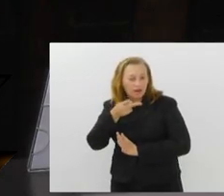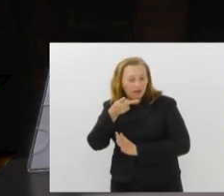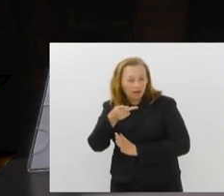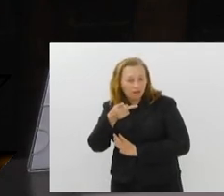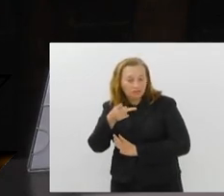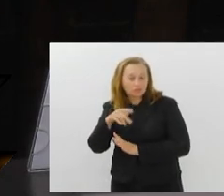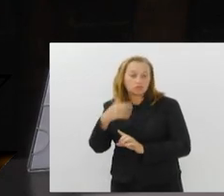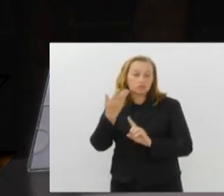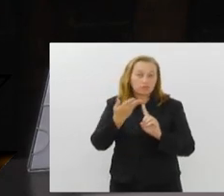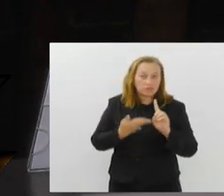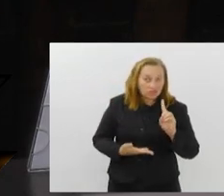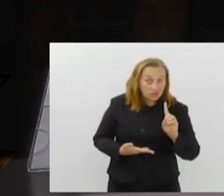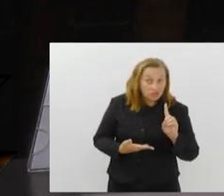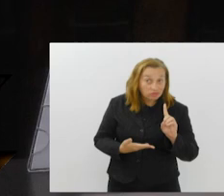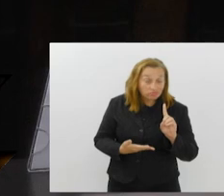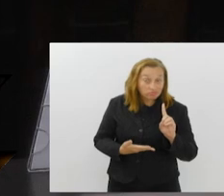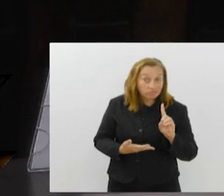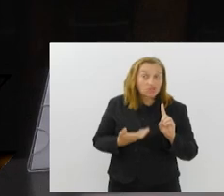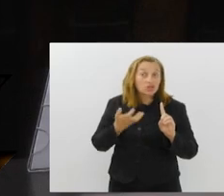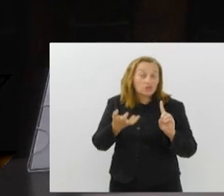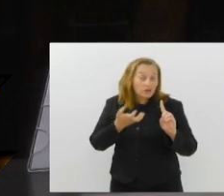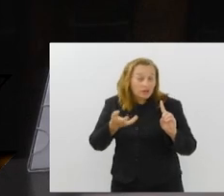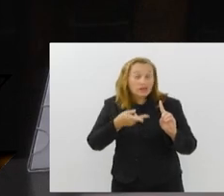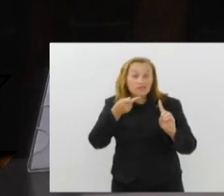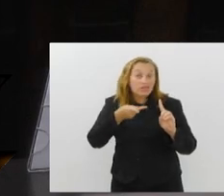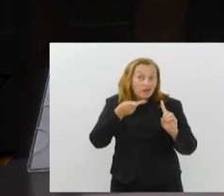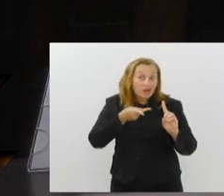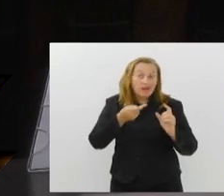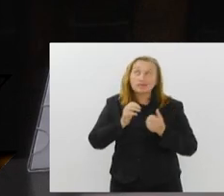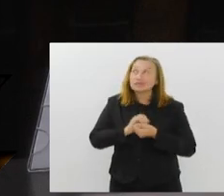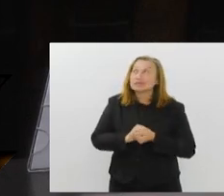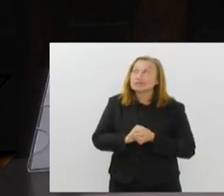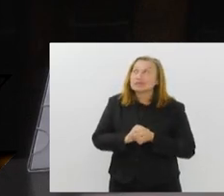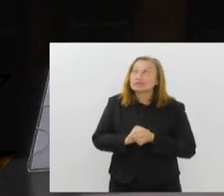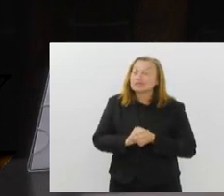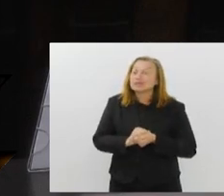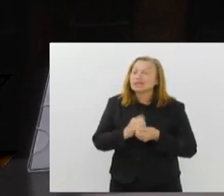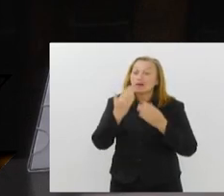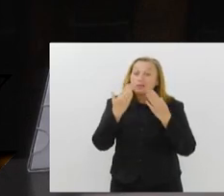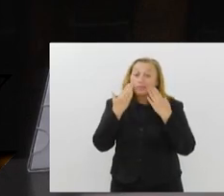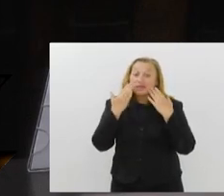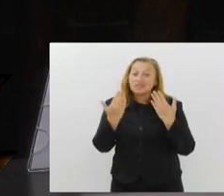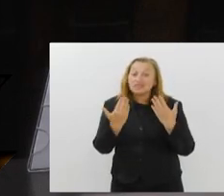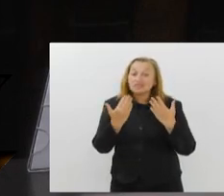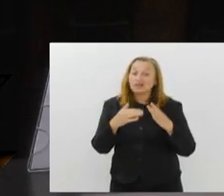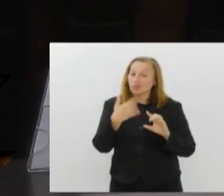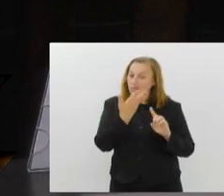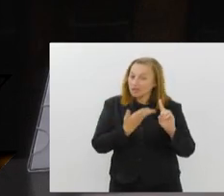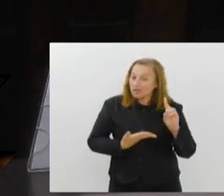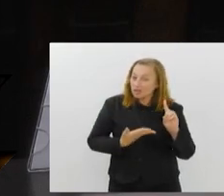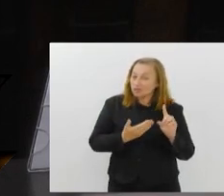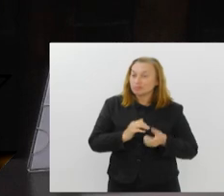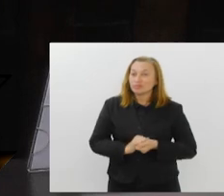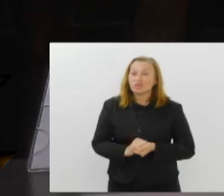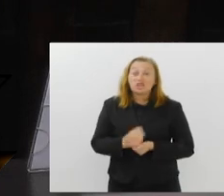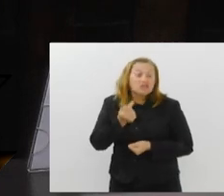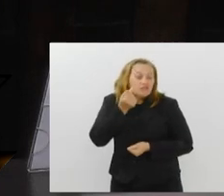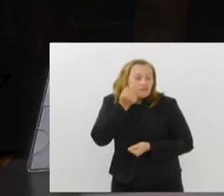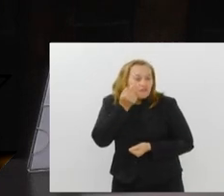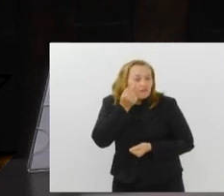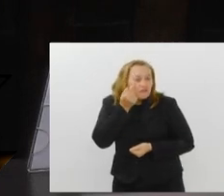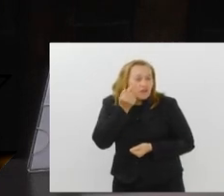do homenageado eu queria falar daquele que apresenta a homenagem a gente vê